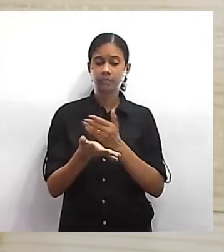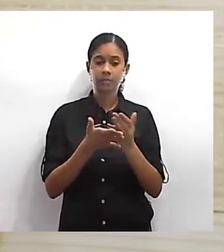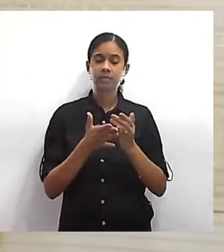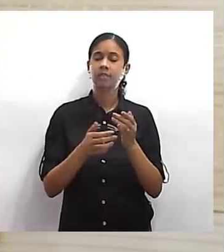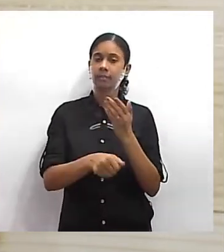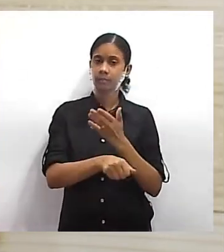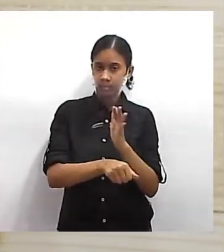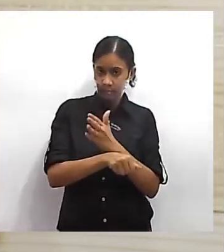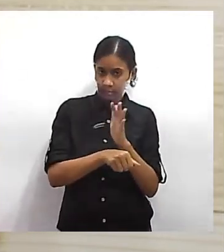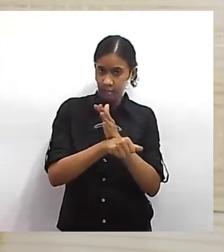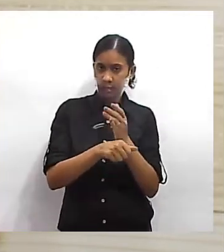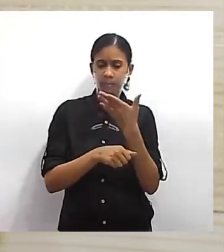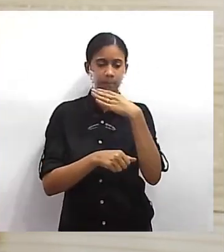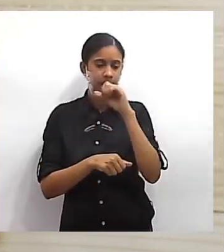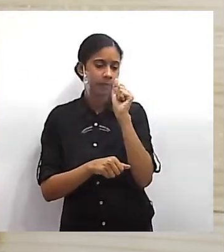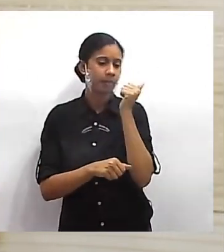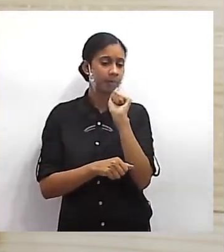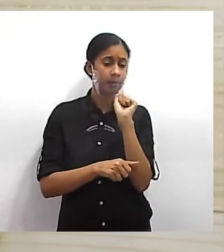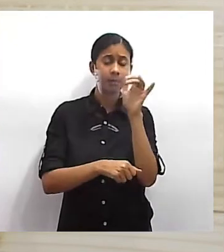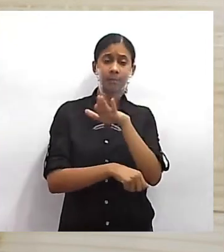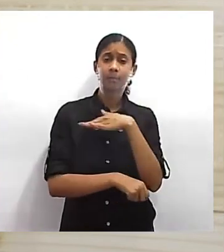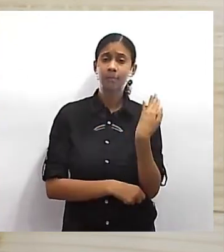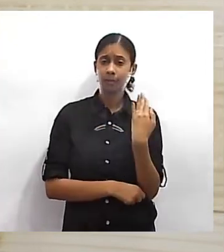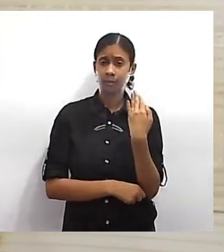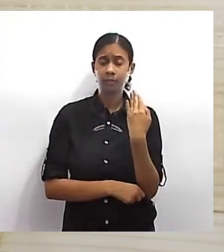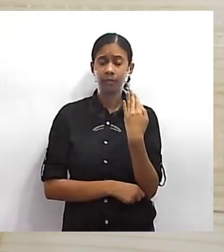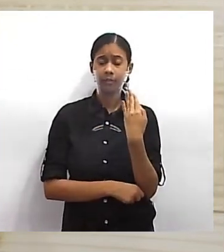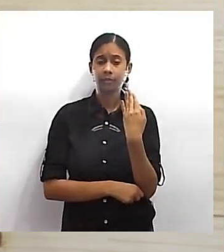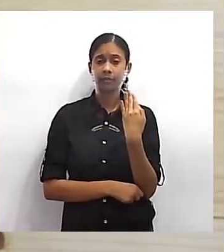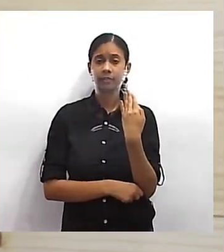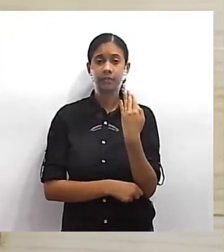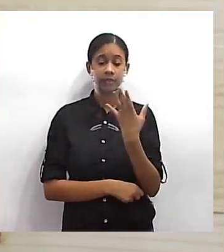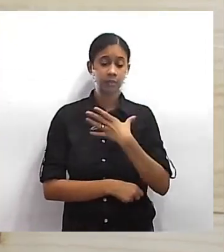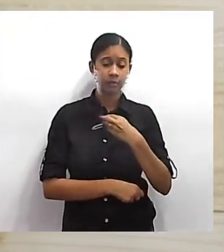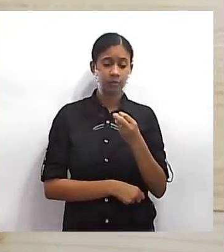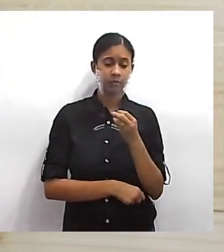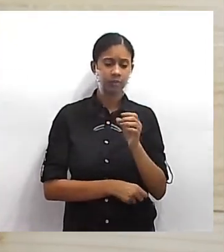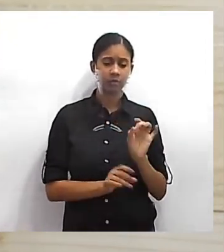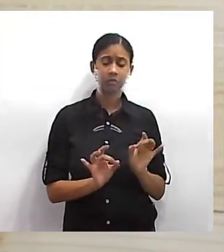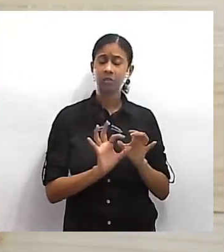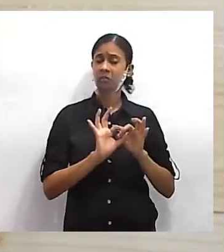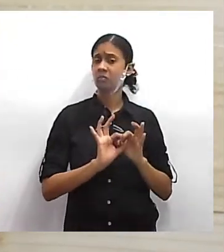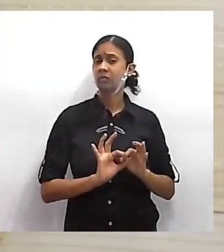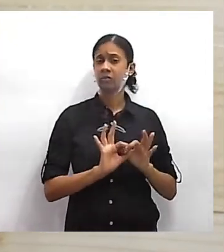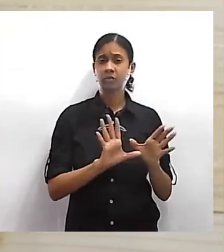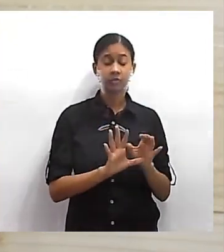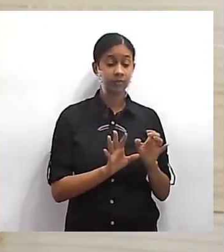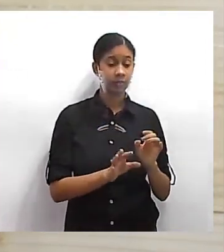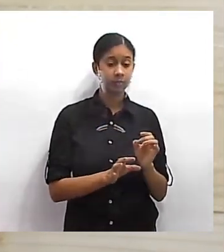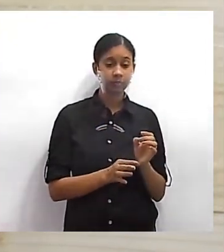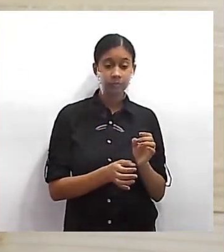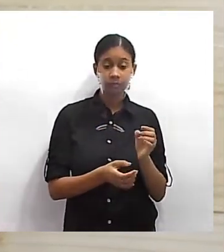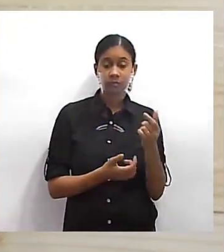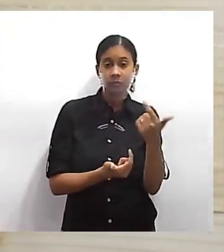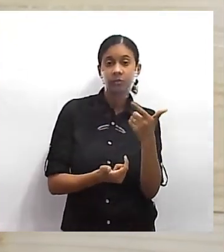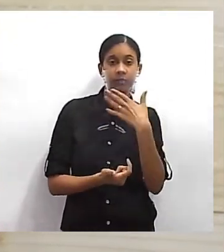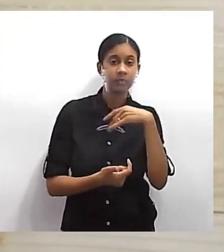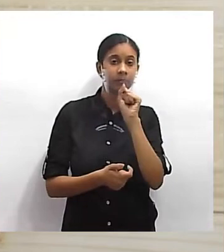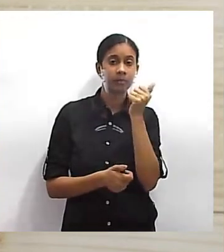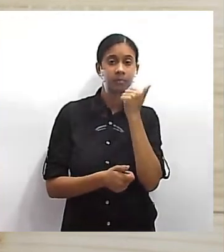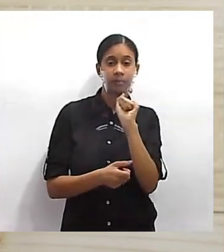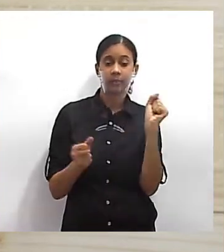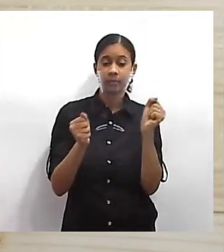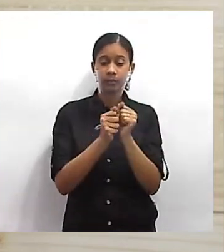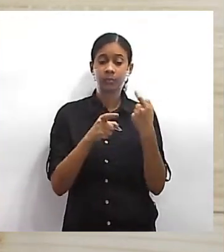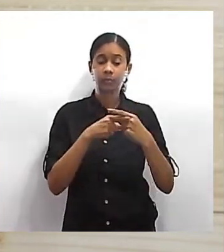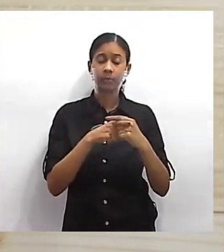mães de família, que morrem, deixam seus filhos órfãos, filhos que ficam à própria sorte, filhos esses que podem ser cooptados